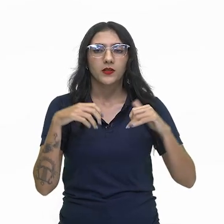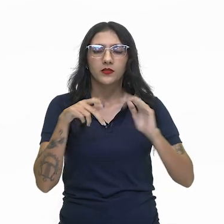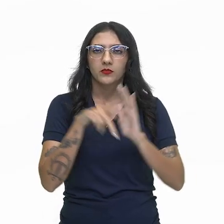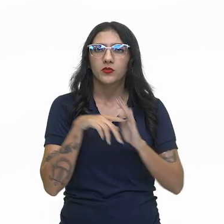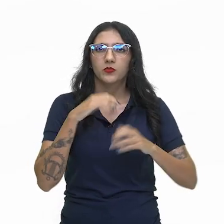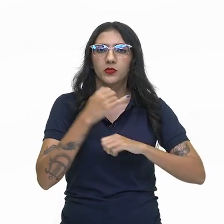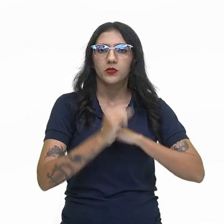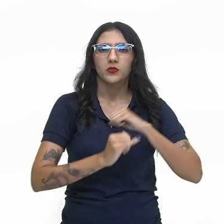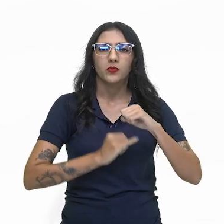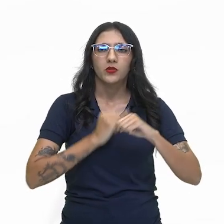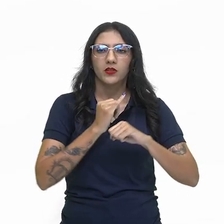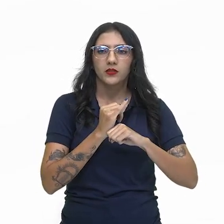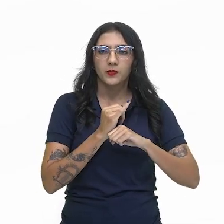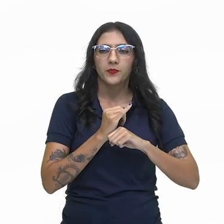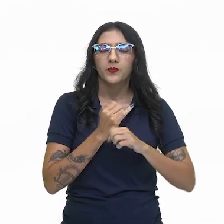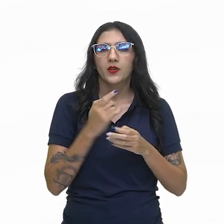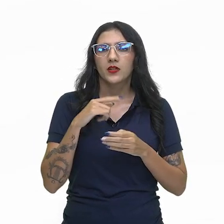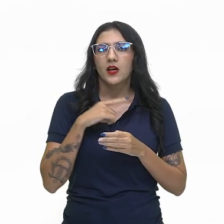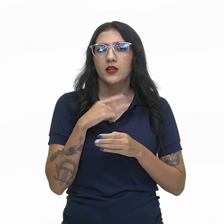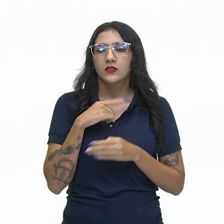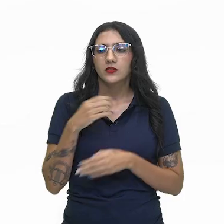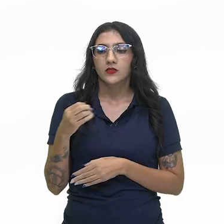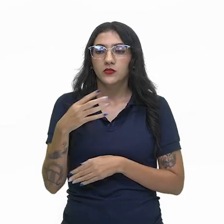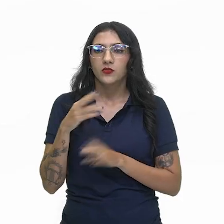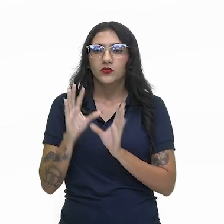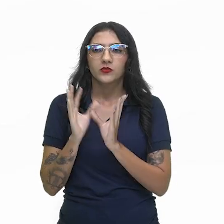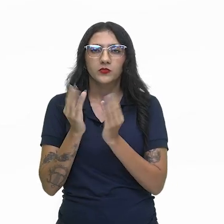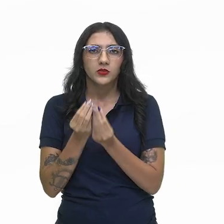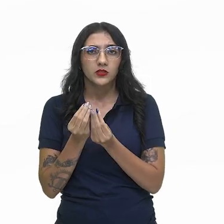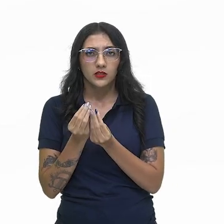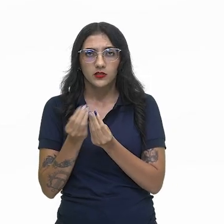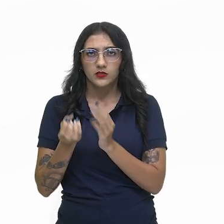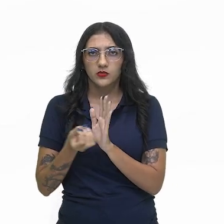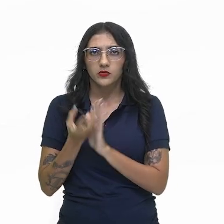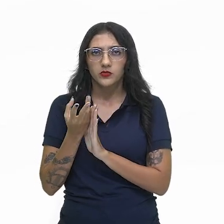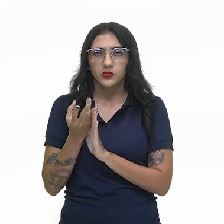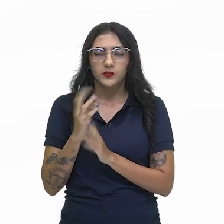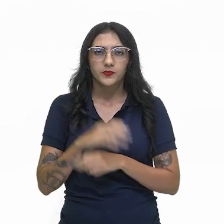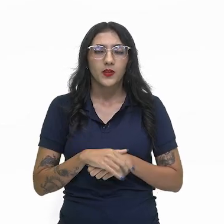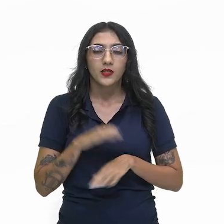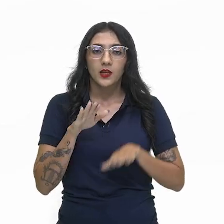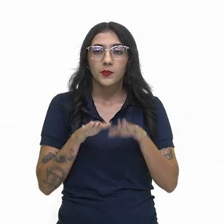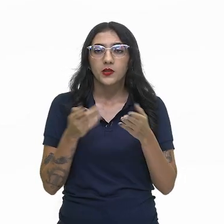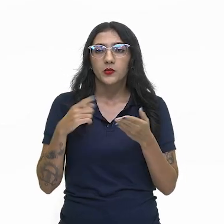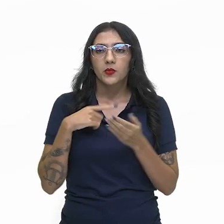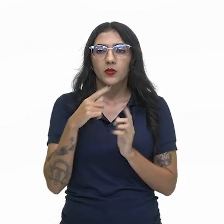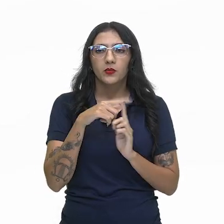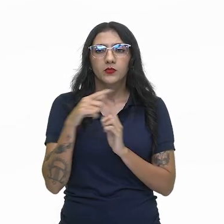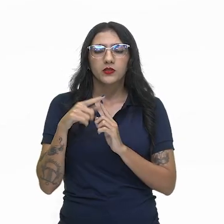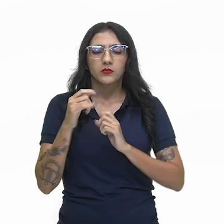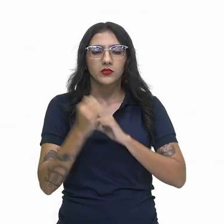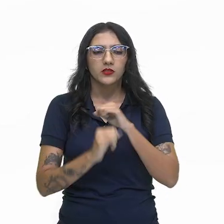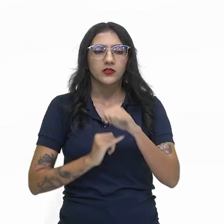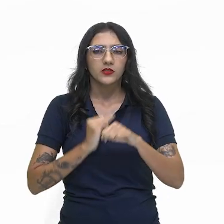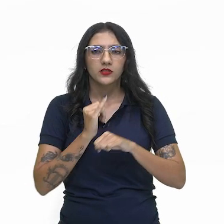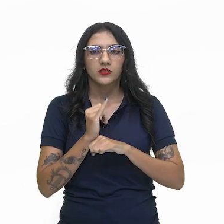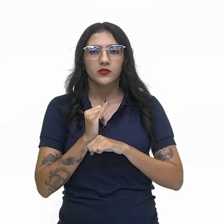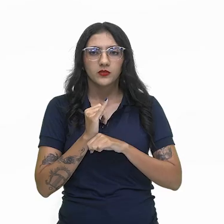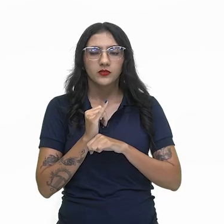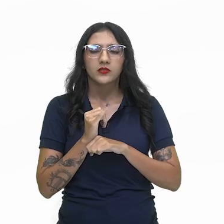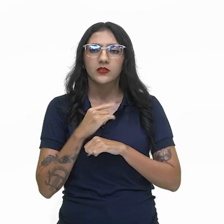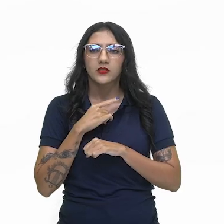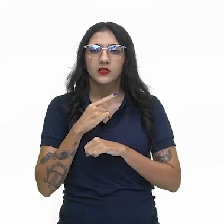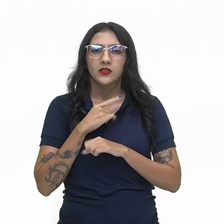e novas substâncias vão ser formadas a partir desses íons que vão